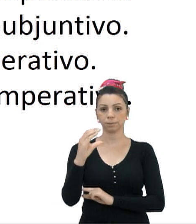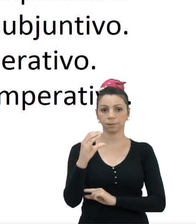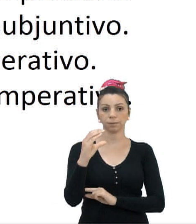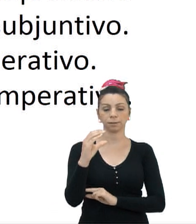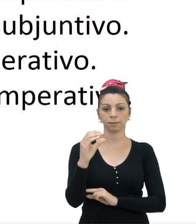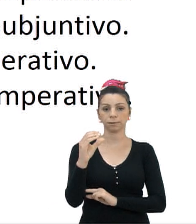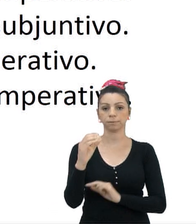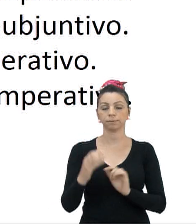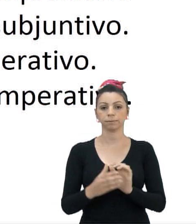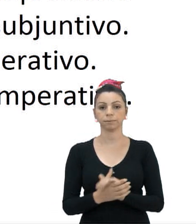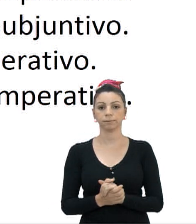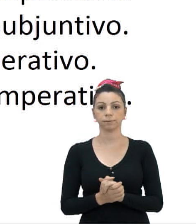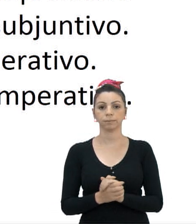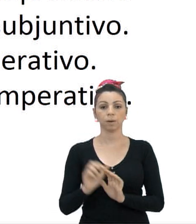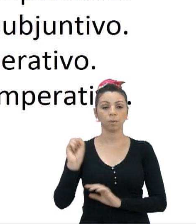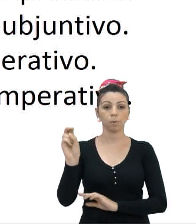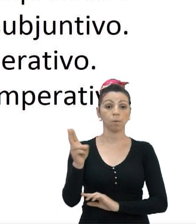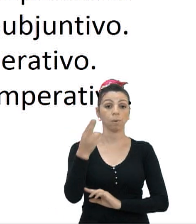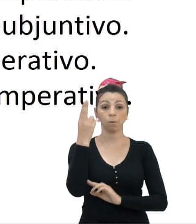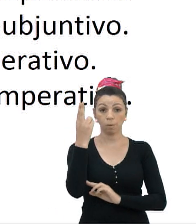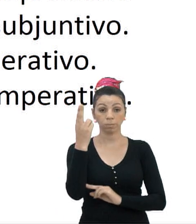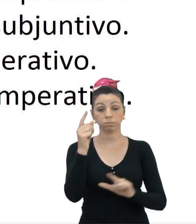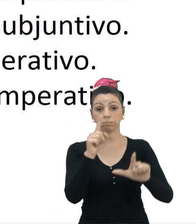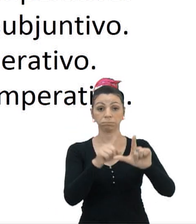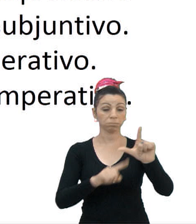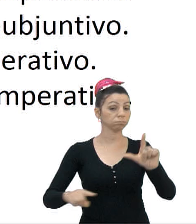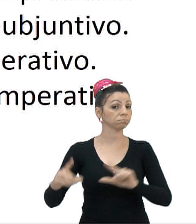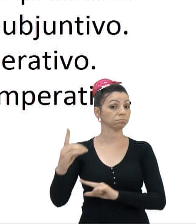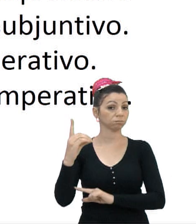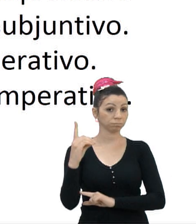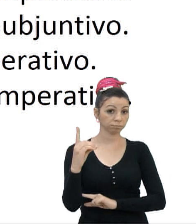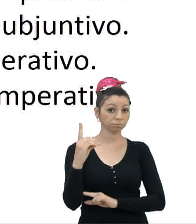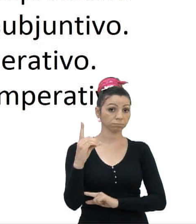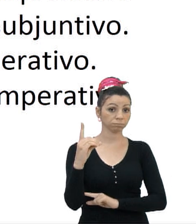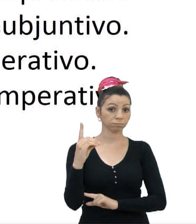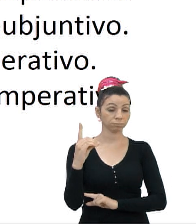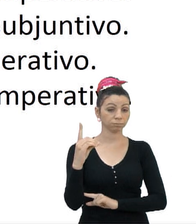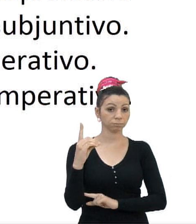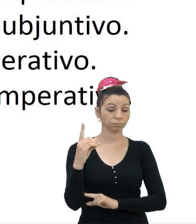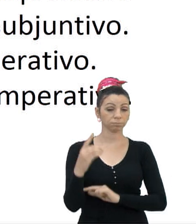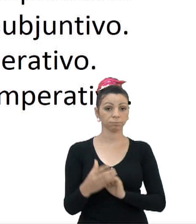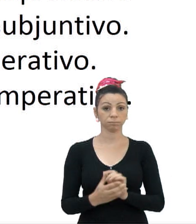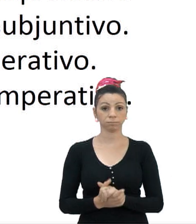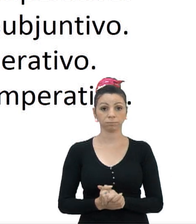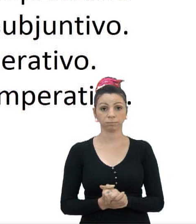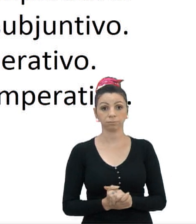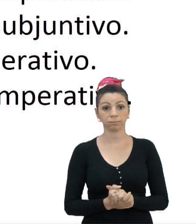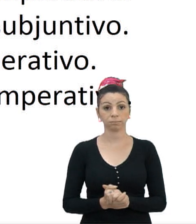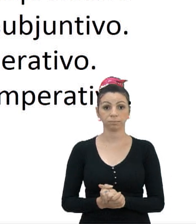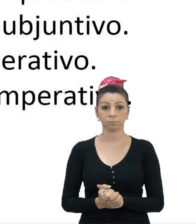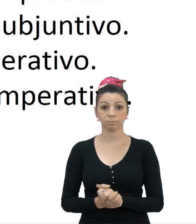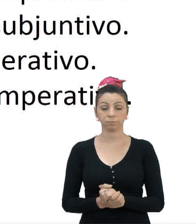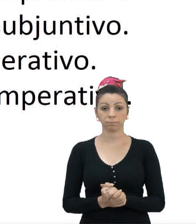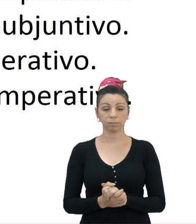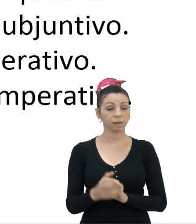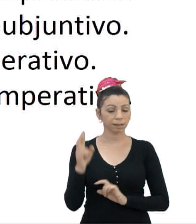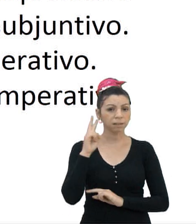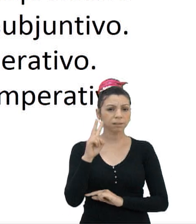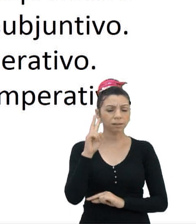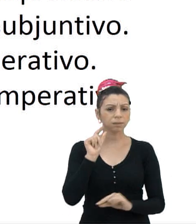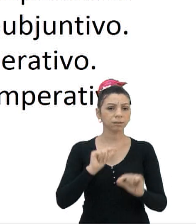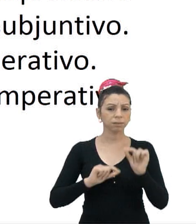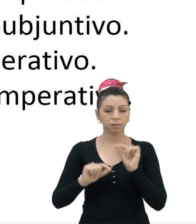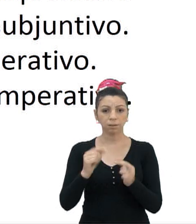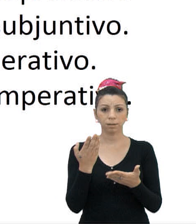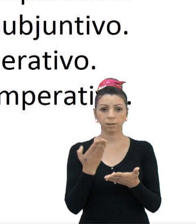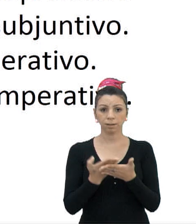modo imperativo. Imagens, verbos no presente, modo imperativo. Lembram de uma